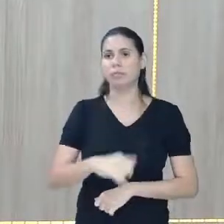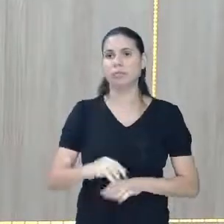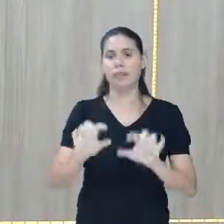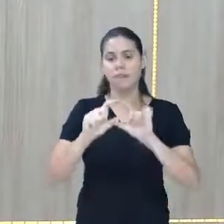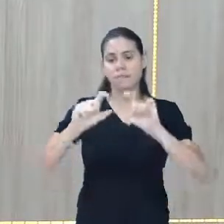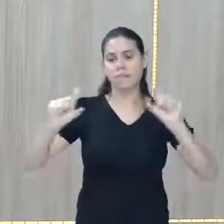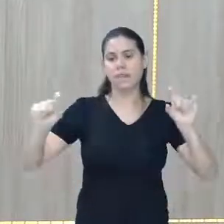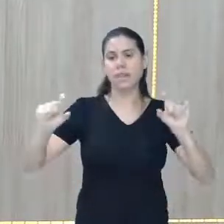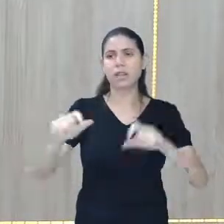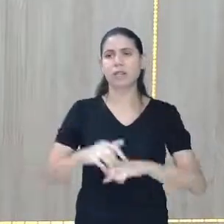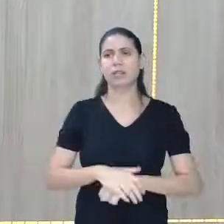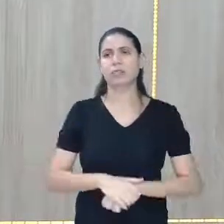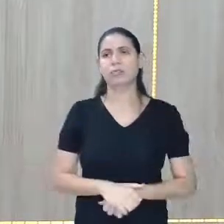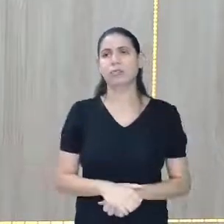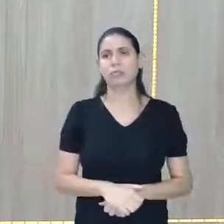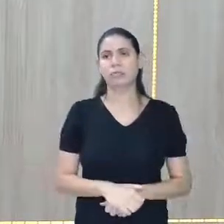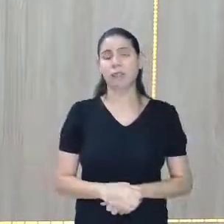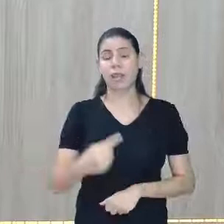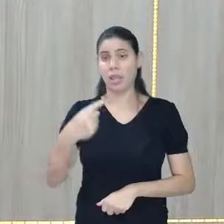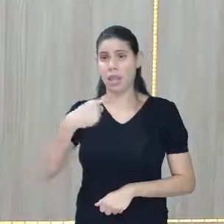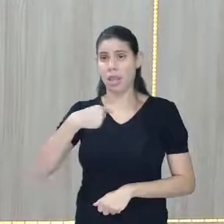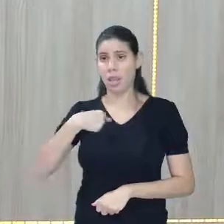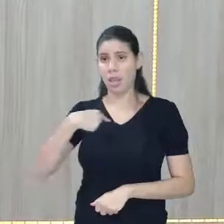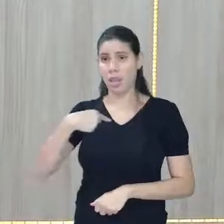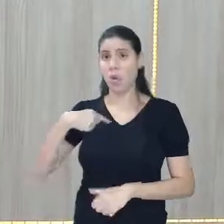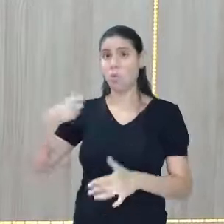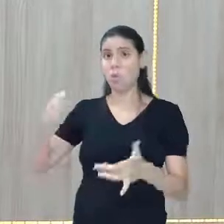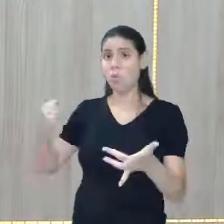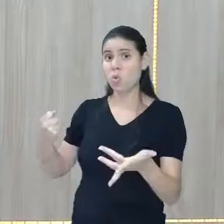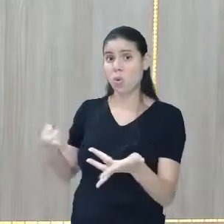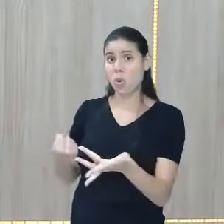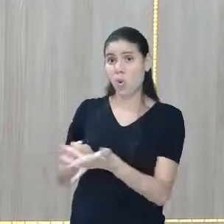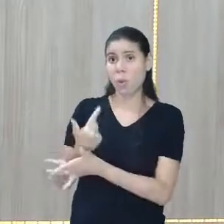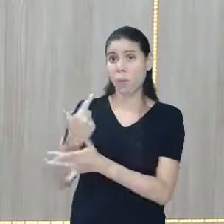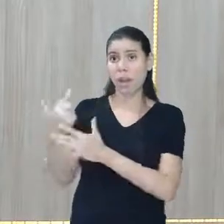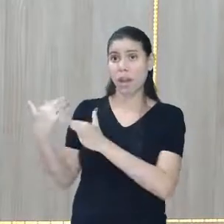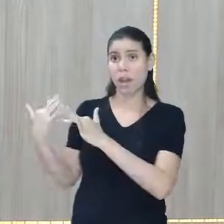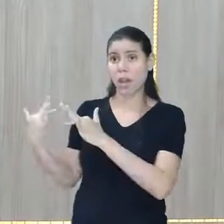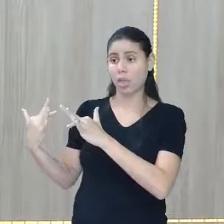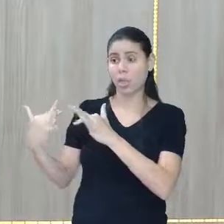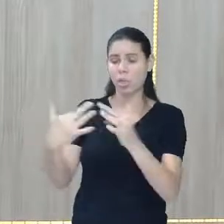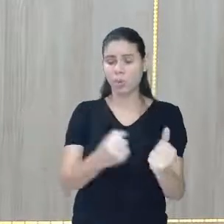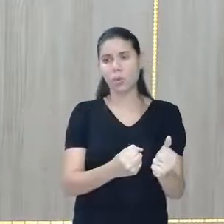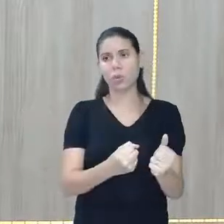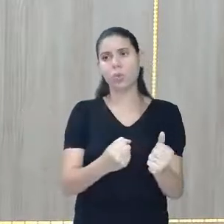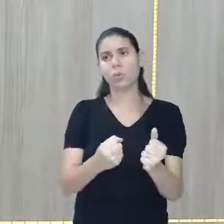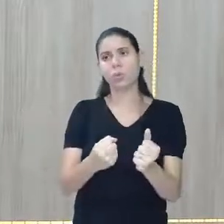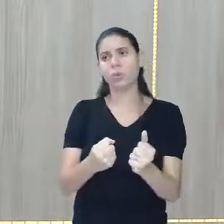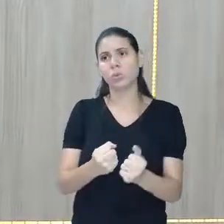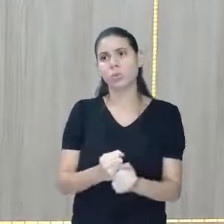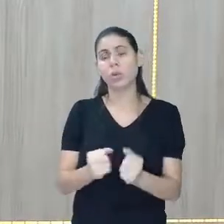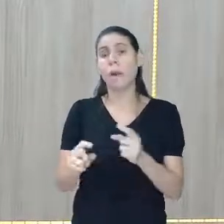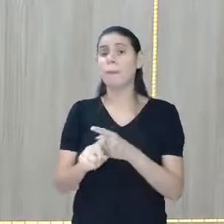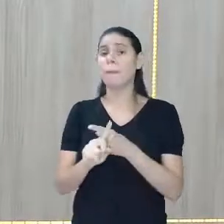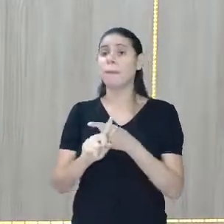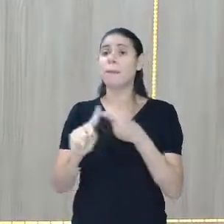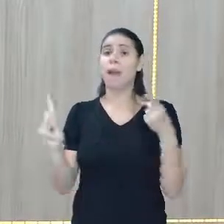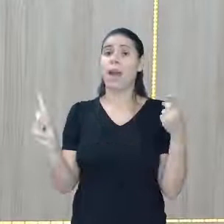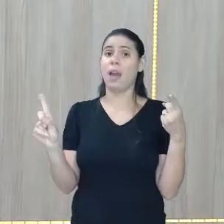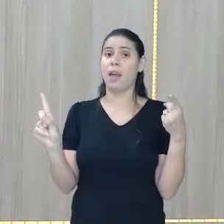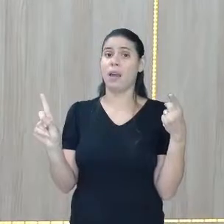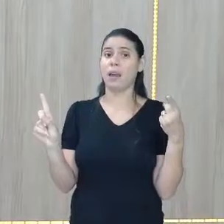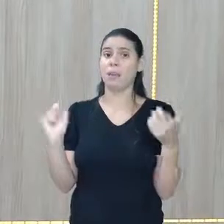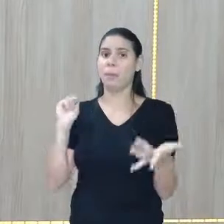all, but I would not pay. Eu compraria tudo, a não ser, mas eu